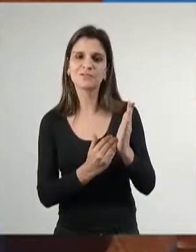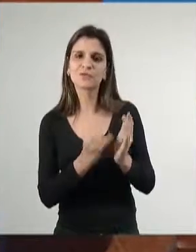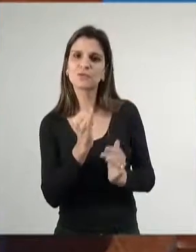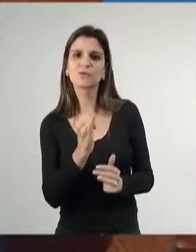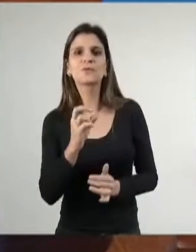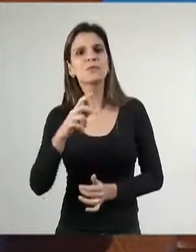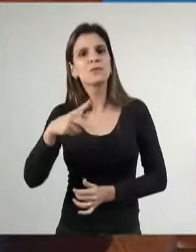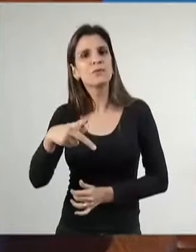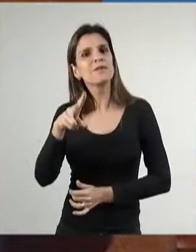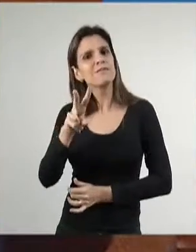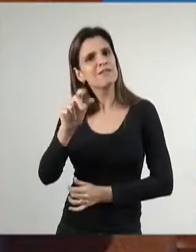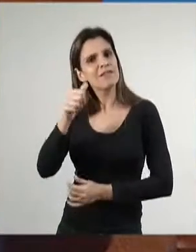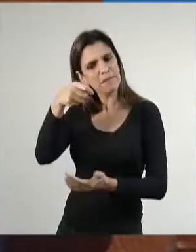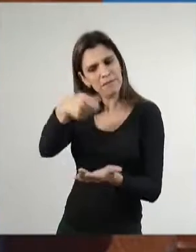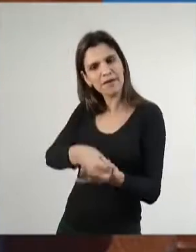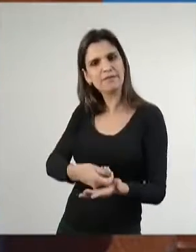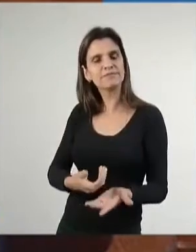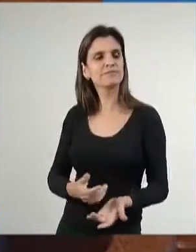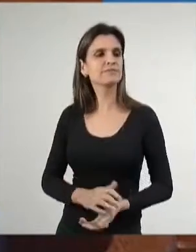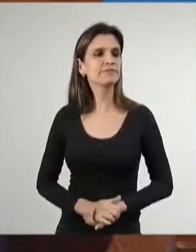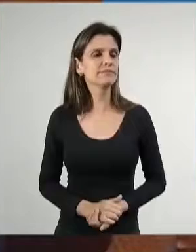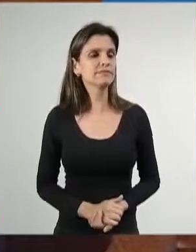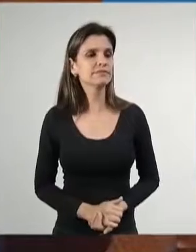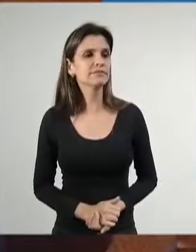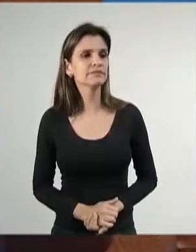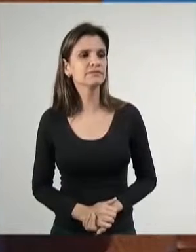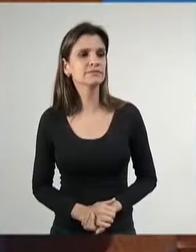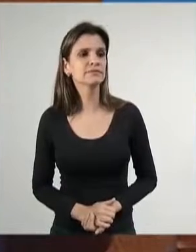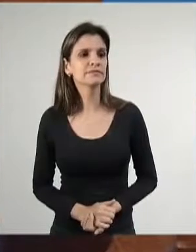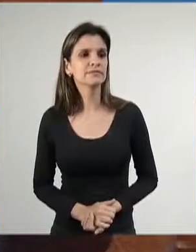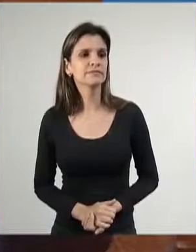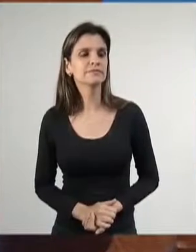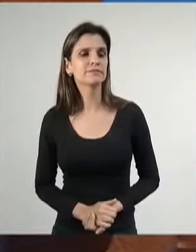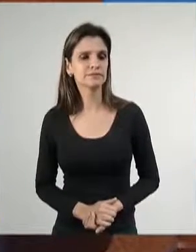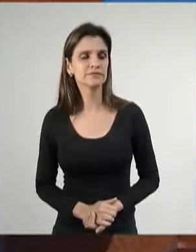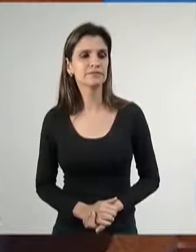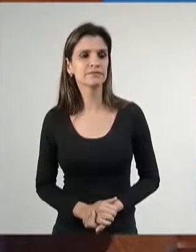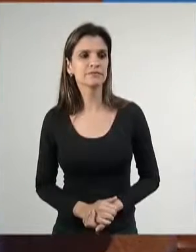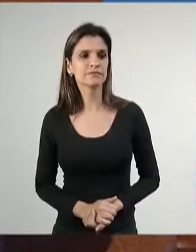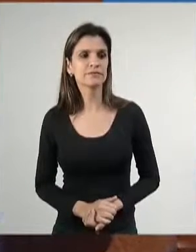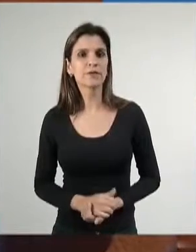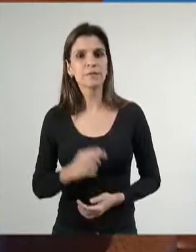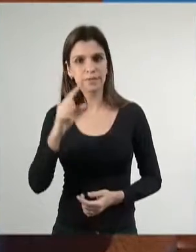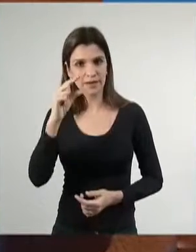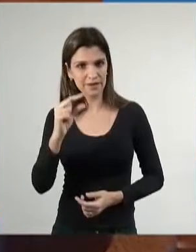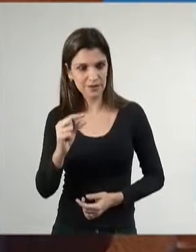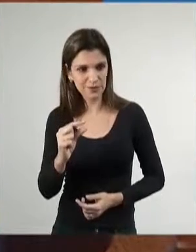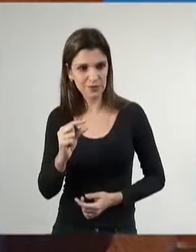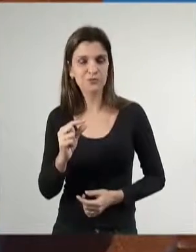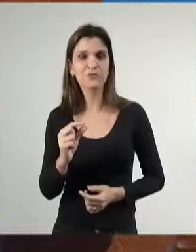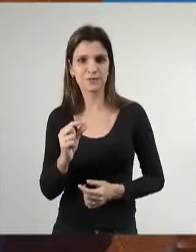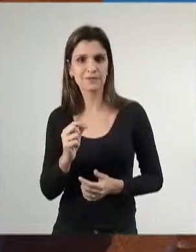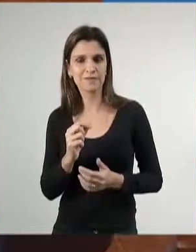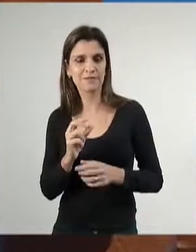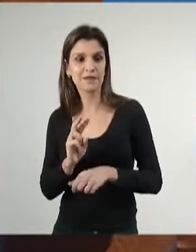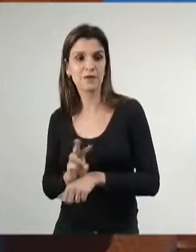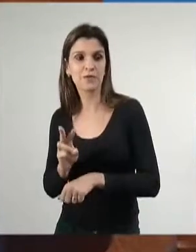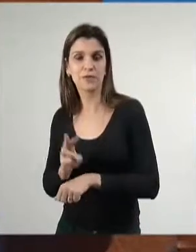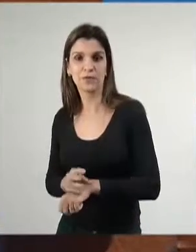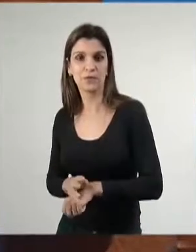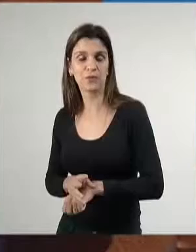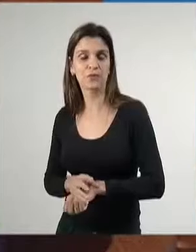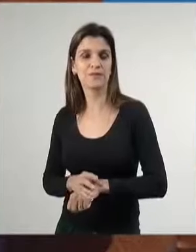na diminuição desses números alarmantes em relação aos acidentes de trânsito. Então, esse projeto consiste no